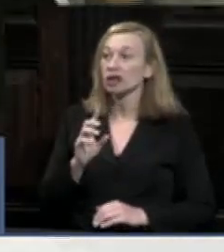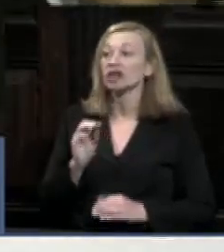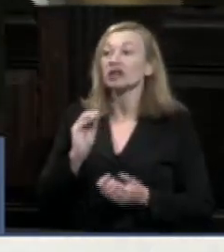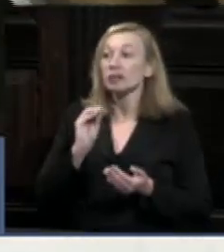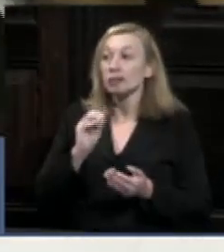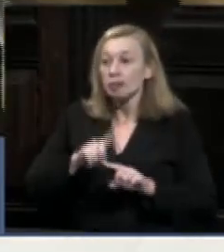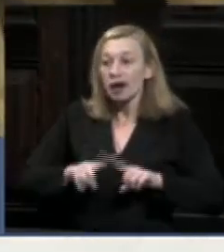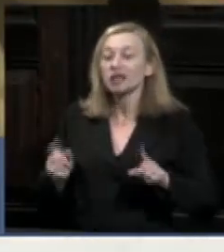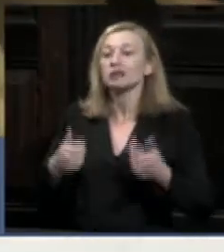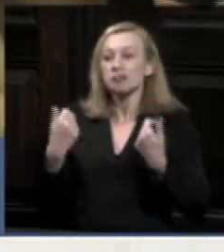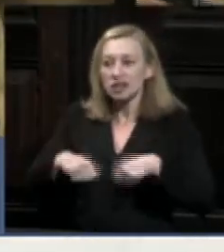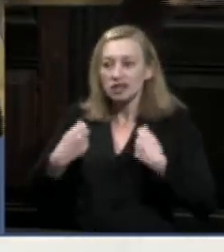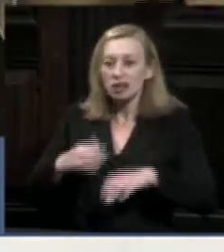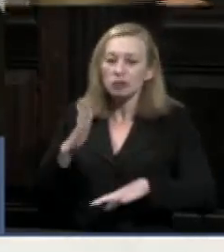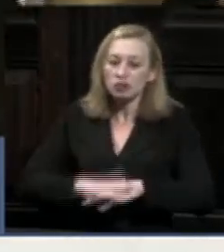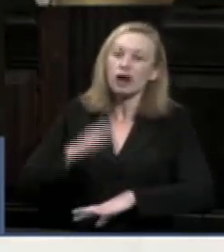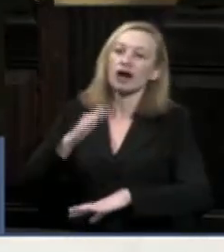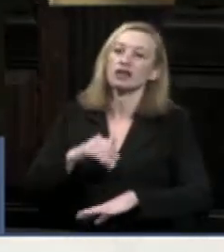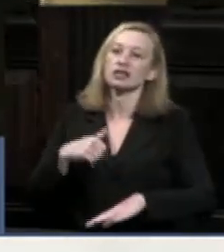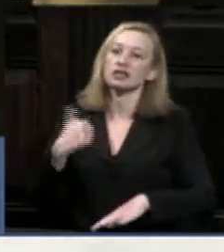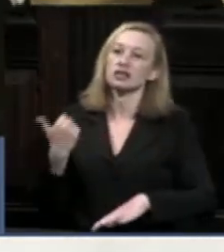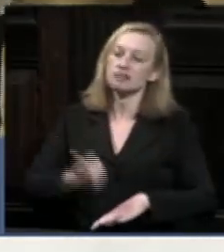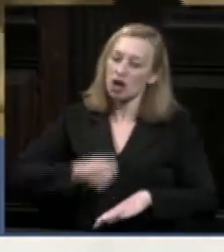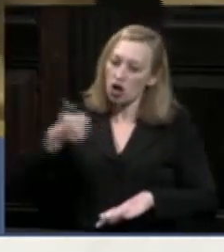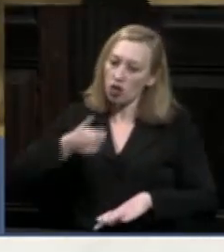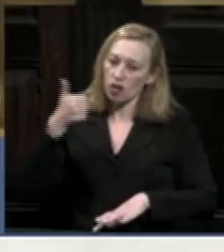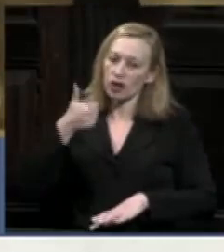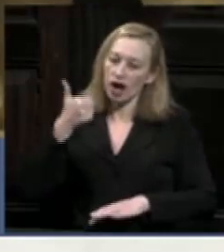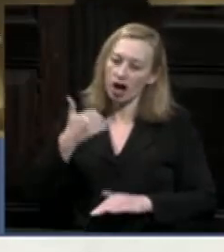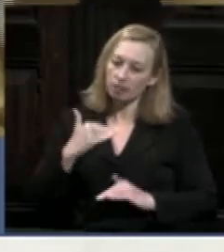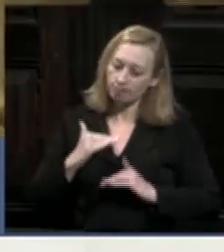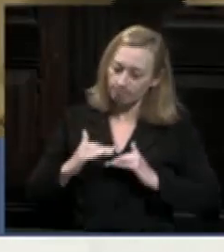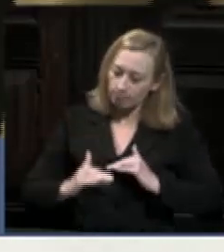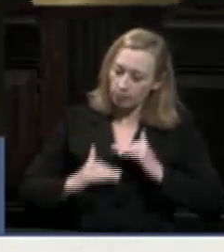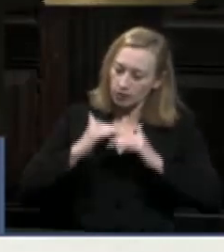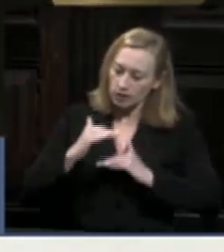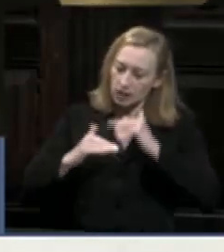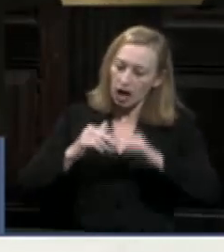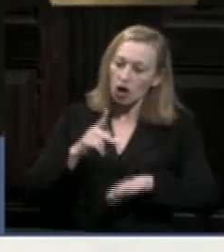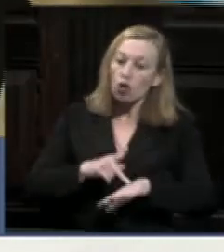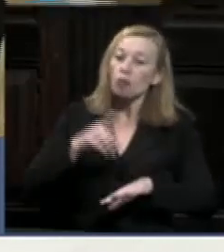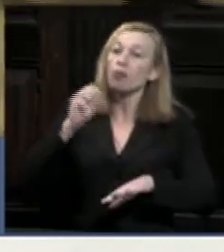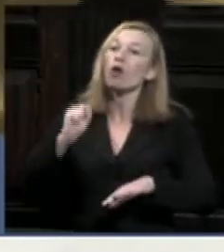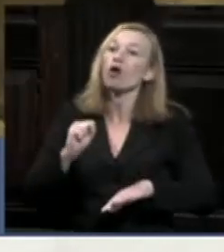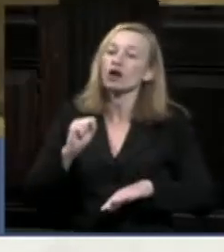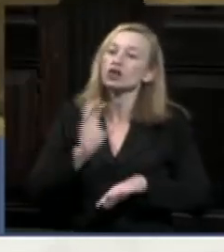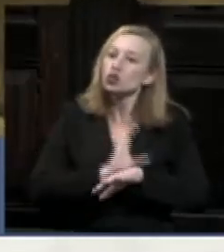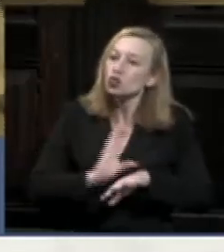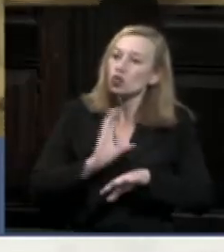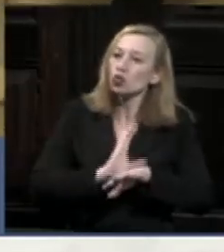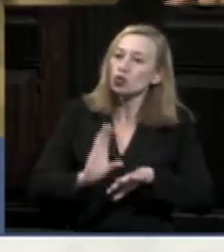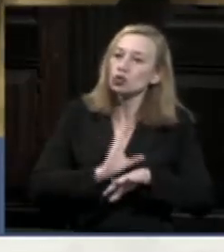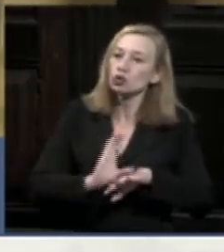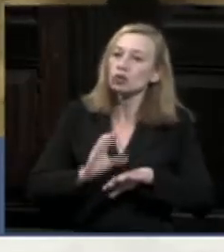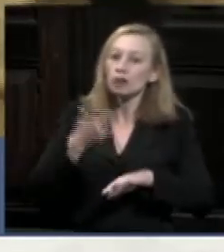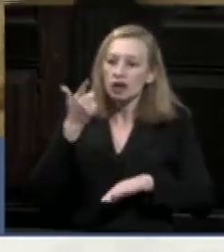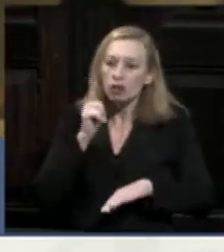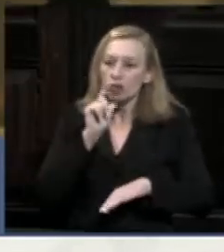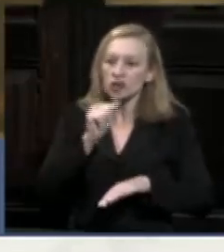estágios com a colocação com avaliação do pós curso para garantir a inserção produtiva